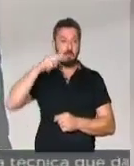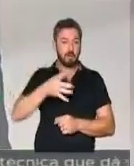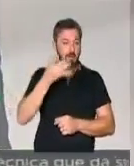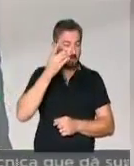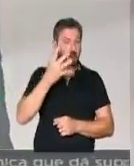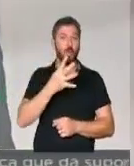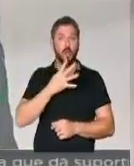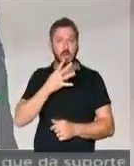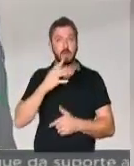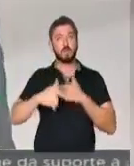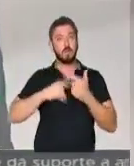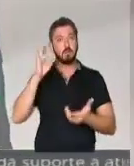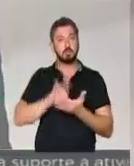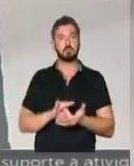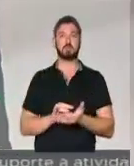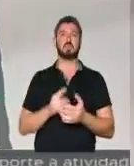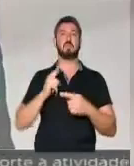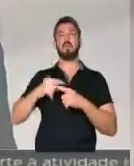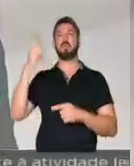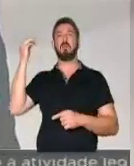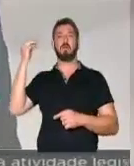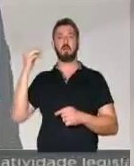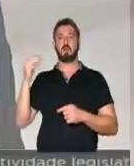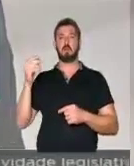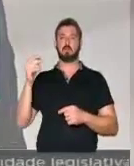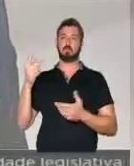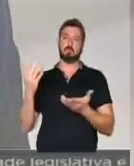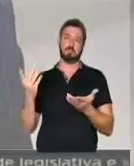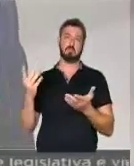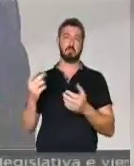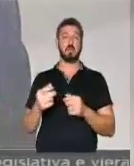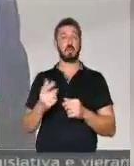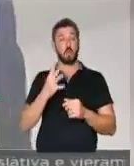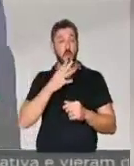de deputados sérios, deputados competentes, como Vossa Excelência, senhor deputado.